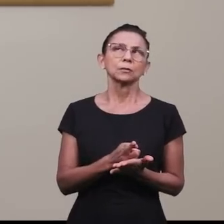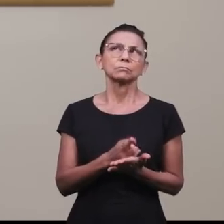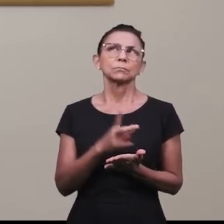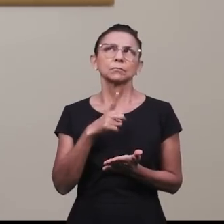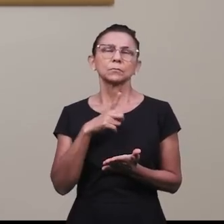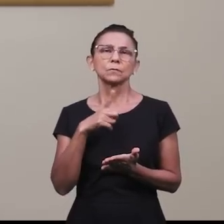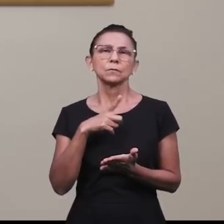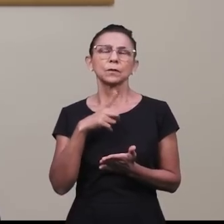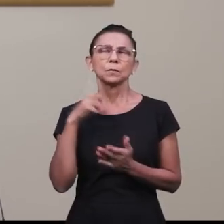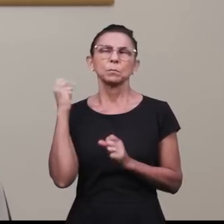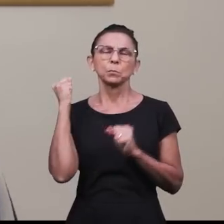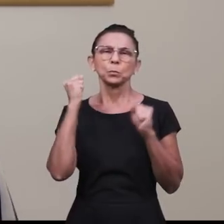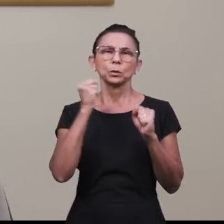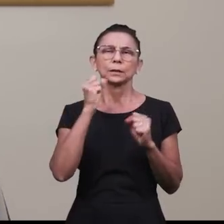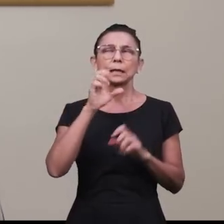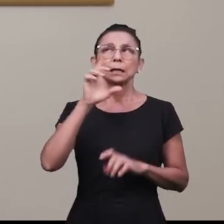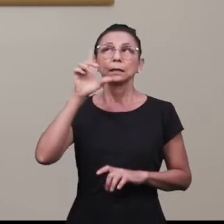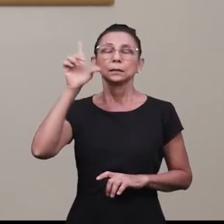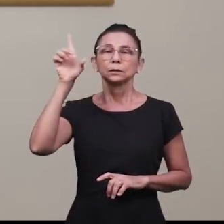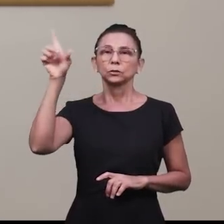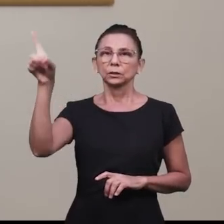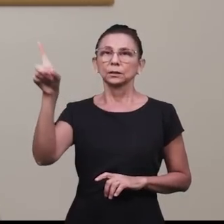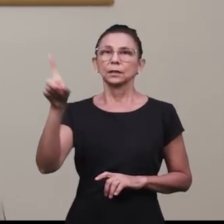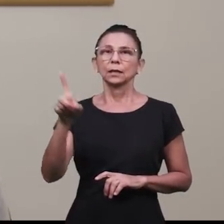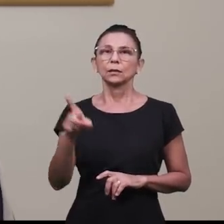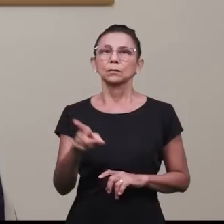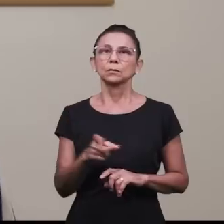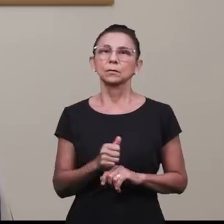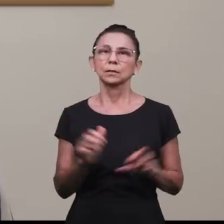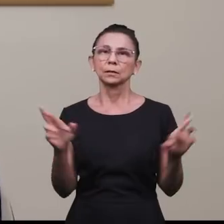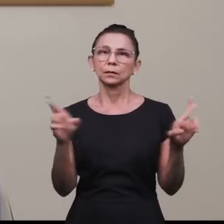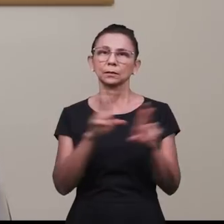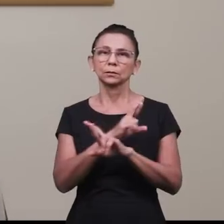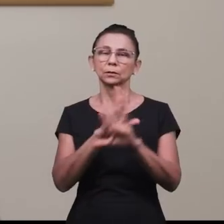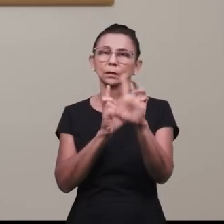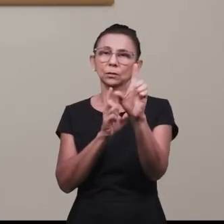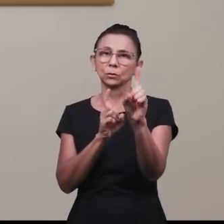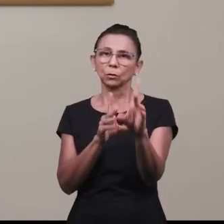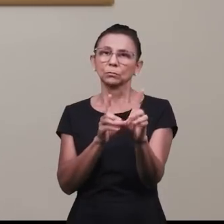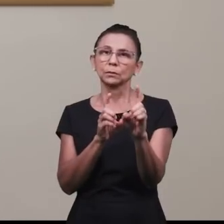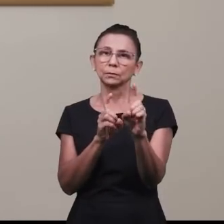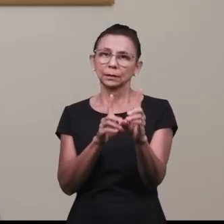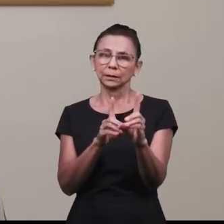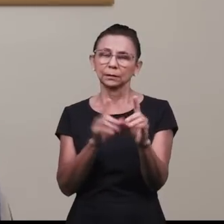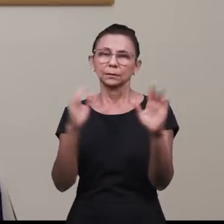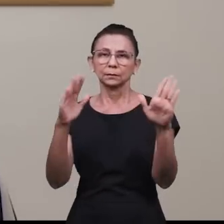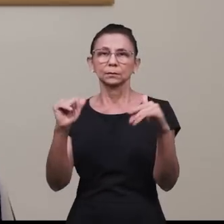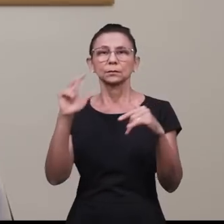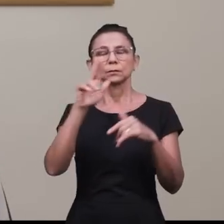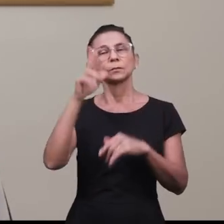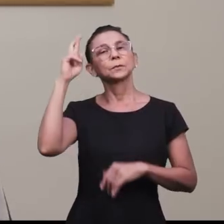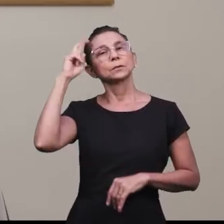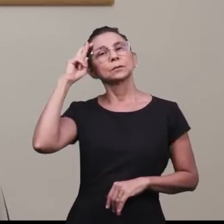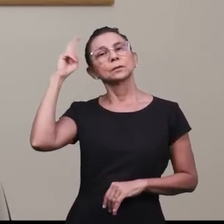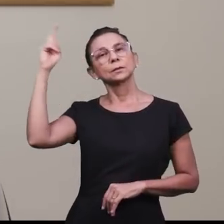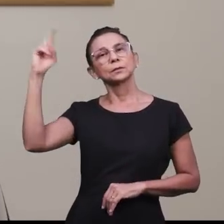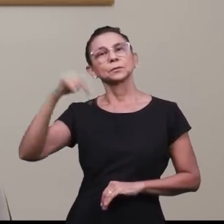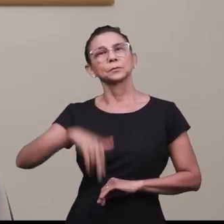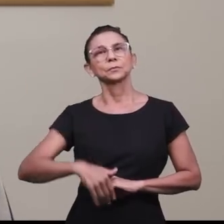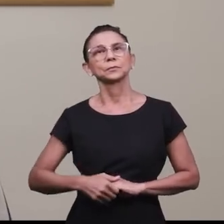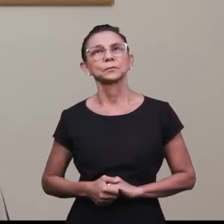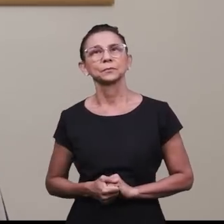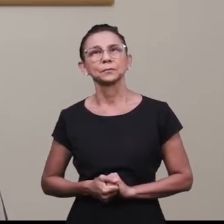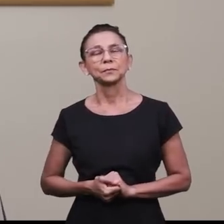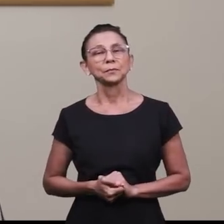e dos estudos da EBD em suas vidas. Louvado seja o nome do Senhor! Esse dia marcou o início do trabalho do Evangelho Sem Fronteiras